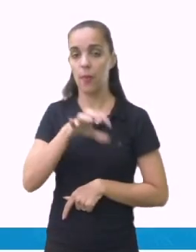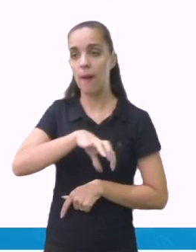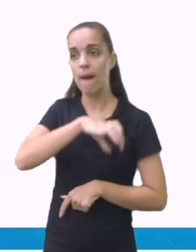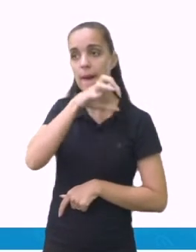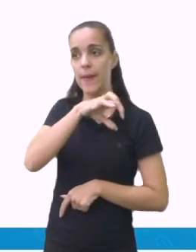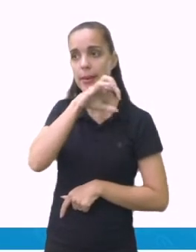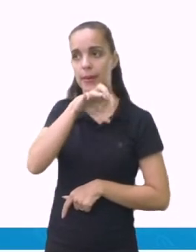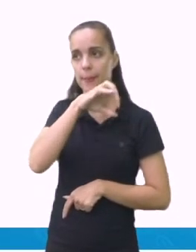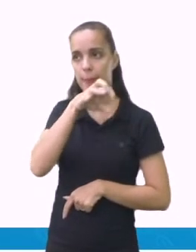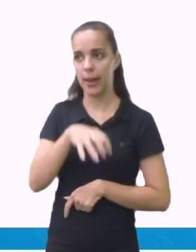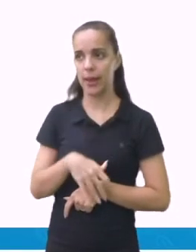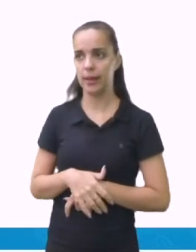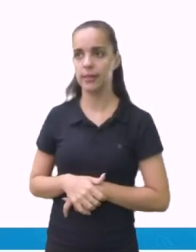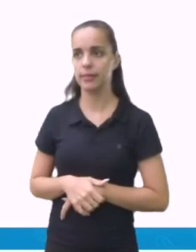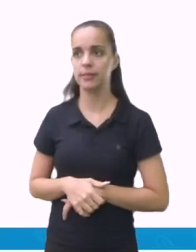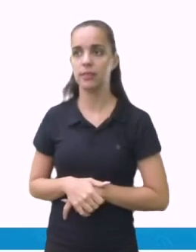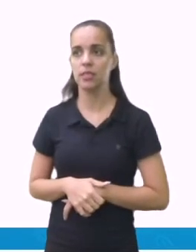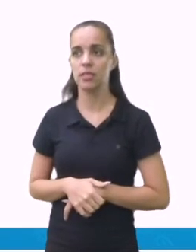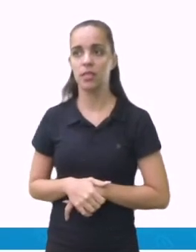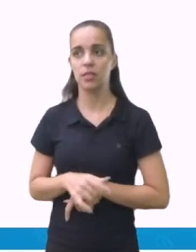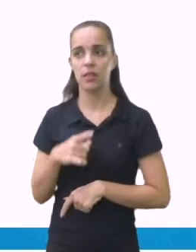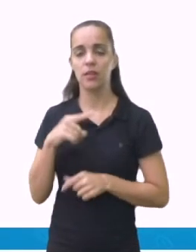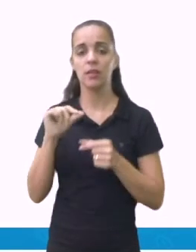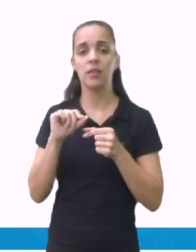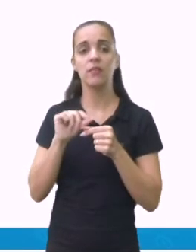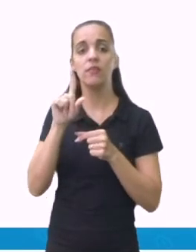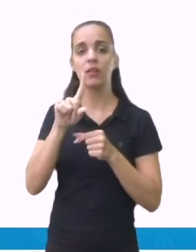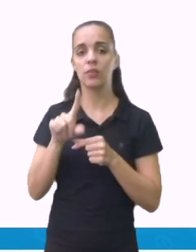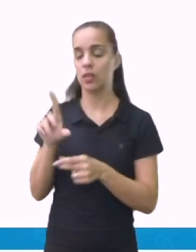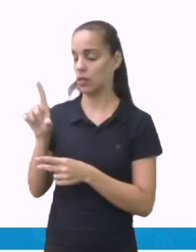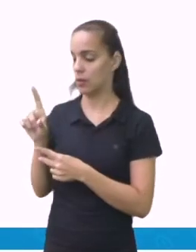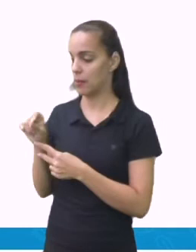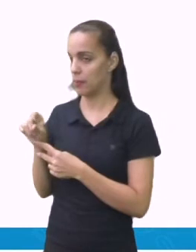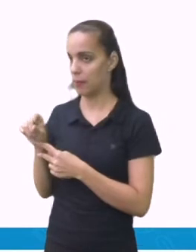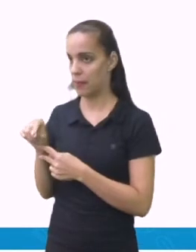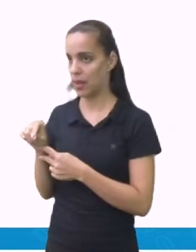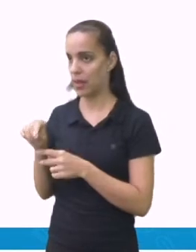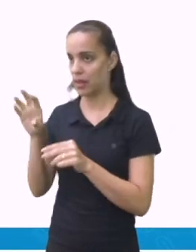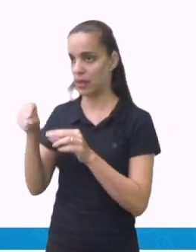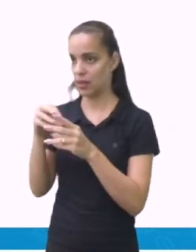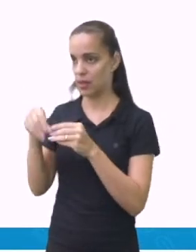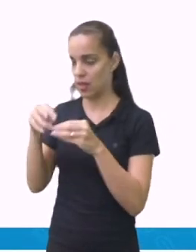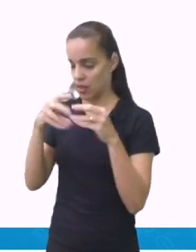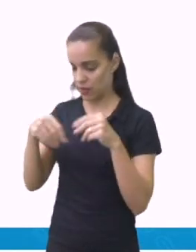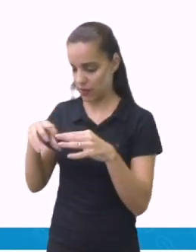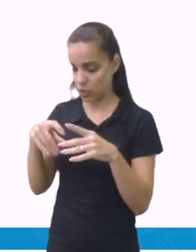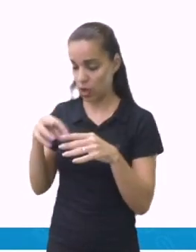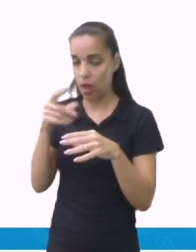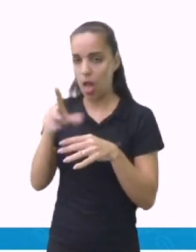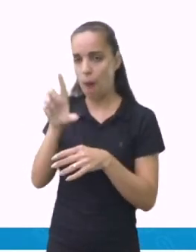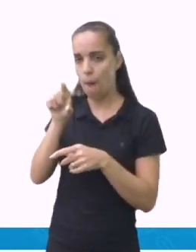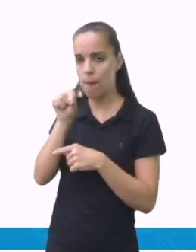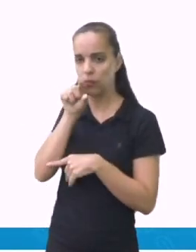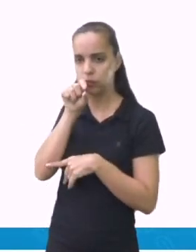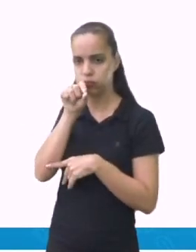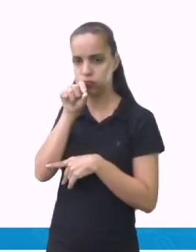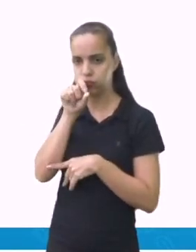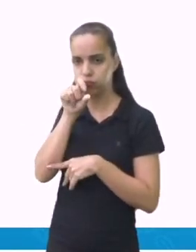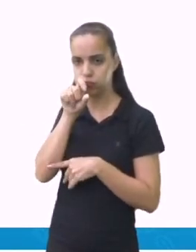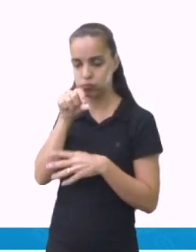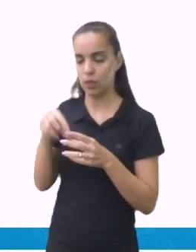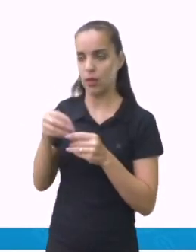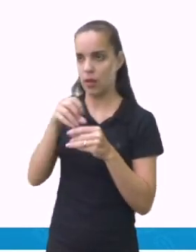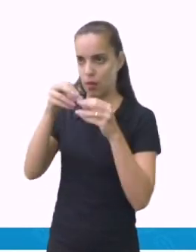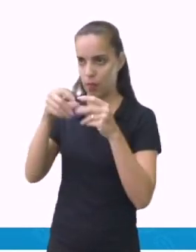vendo? Comendo o fruto. E aí quando ele come o fruto, ele vai jogando, né? Sementes ali na terra,